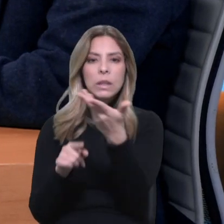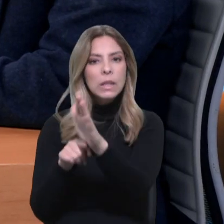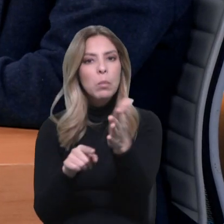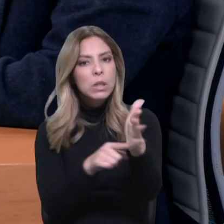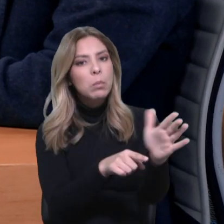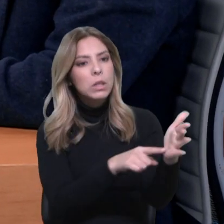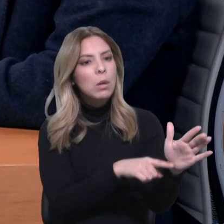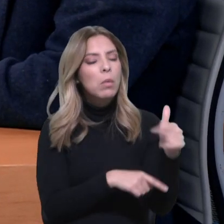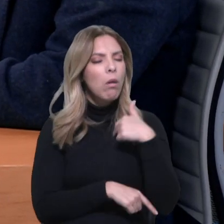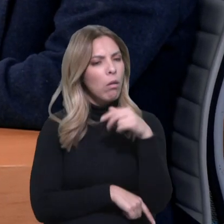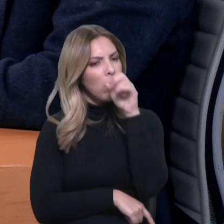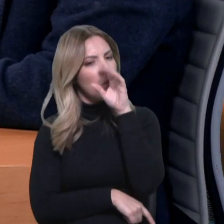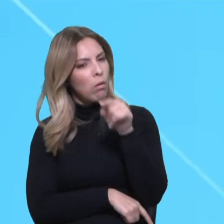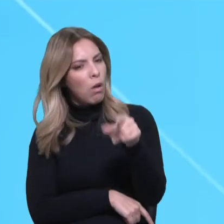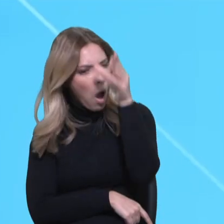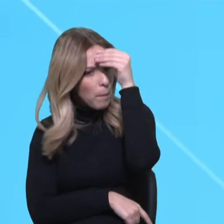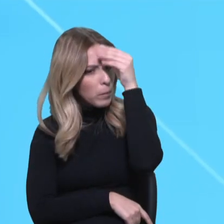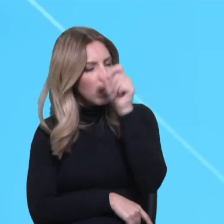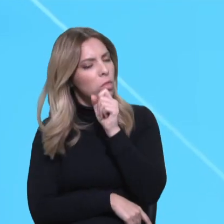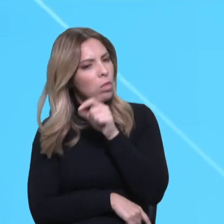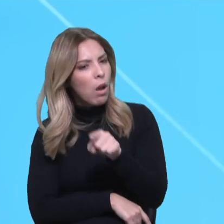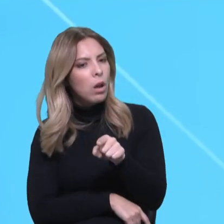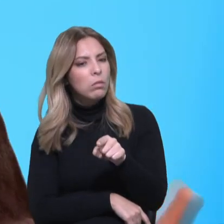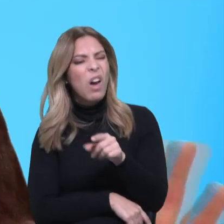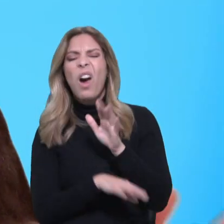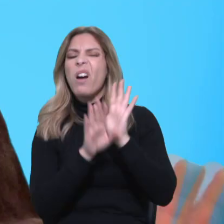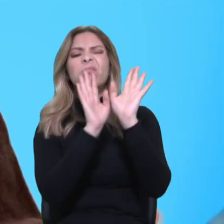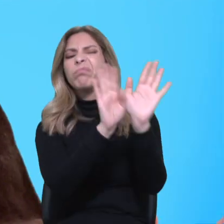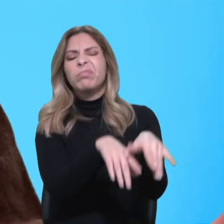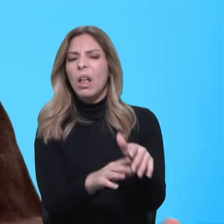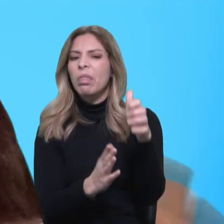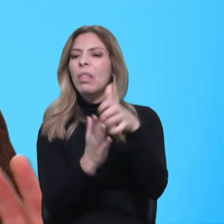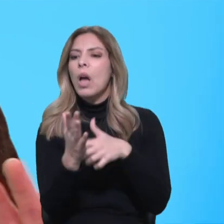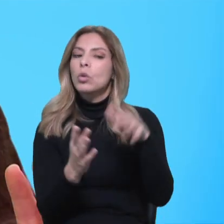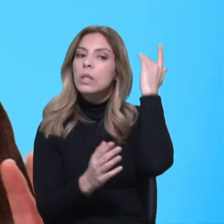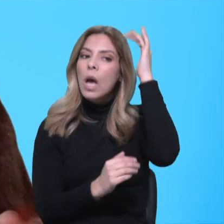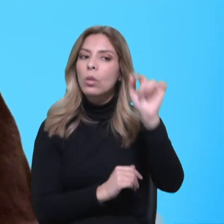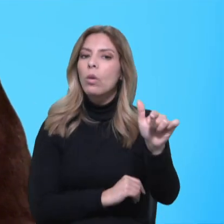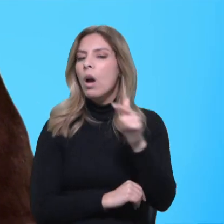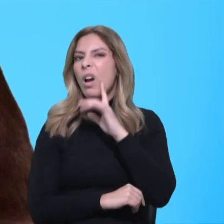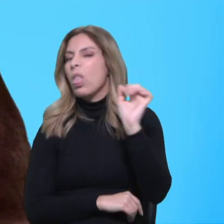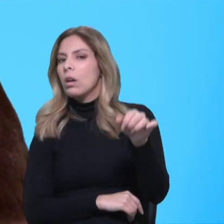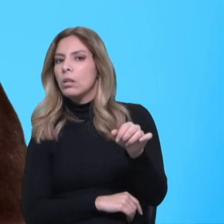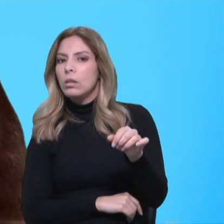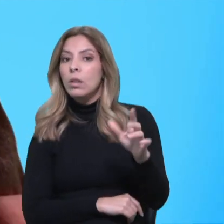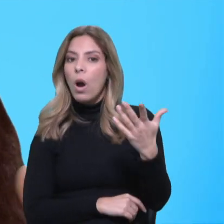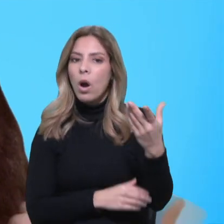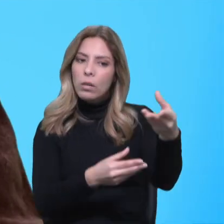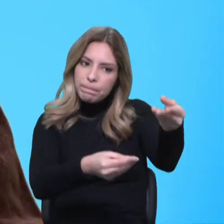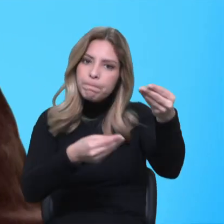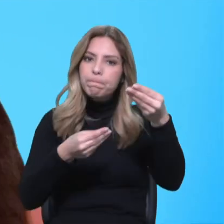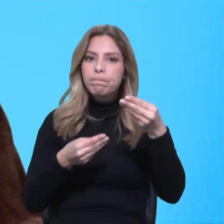aprender. E em vez de excluir logo qualquer texto de um santo, eu agora olho com outros olhos,